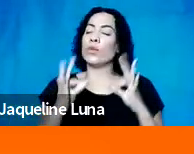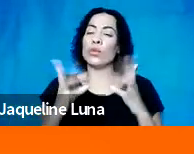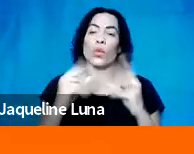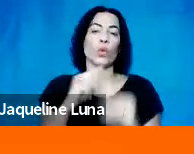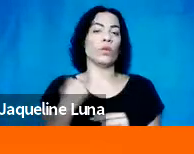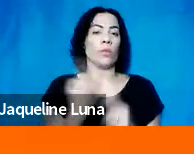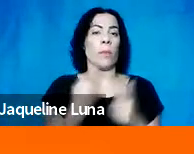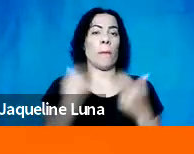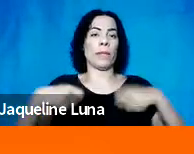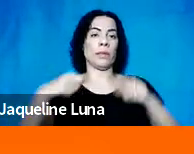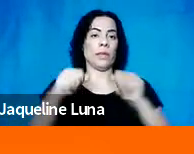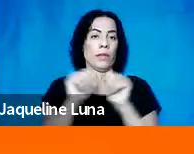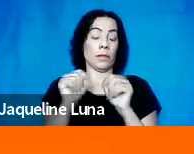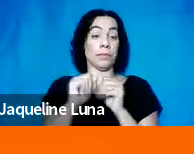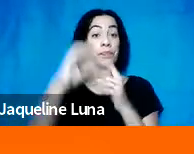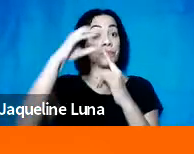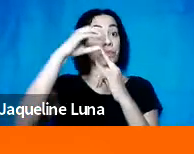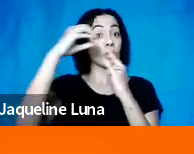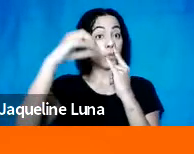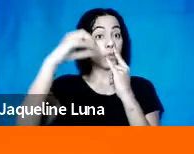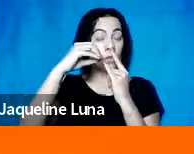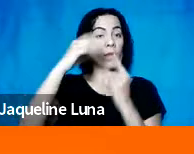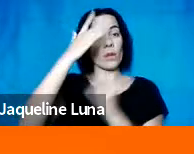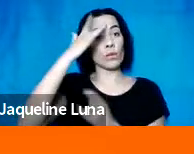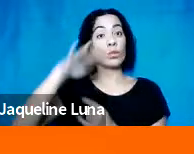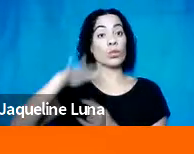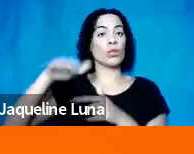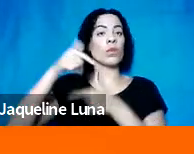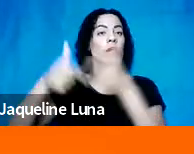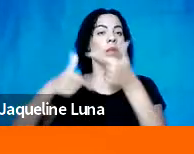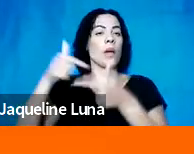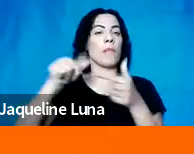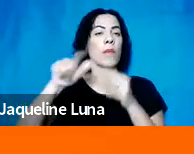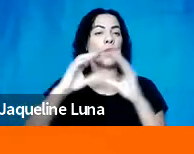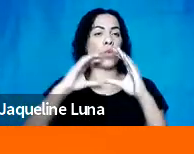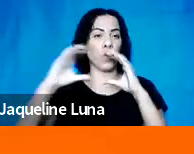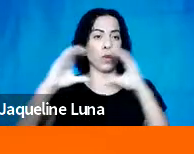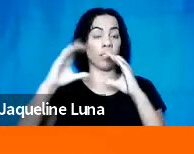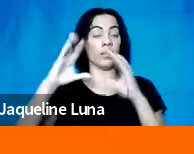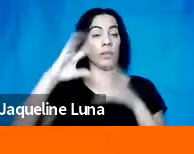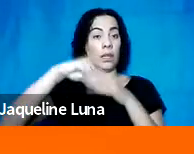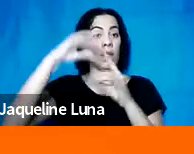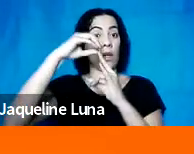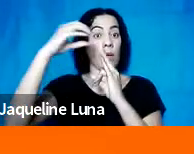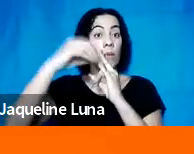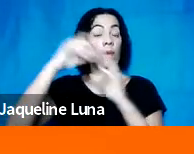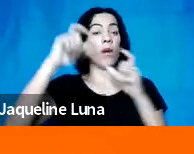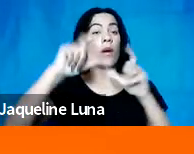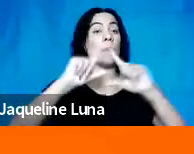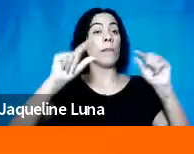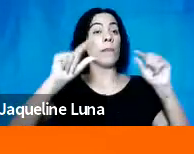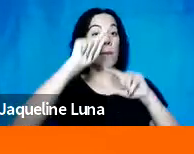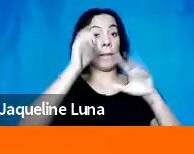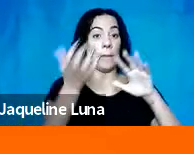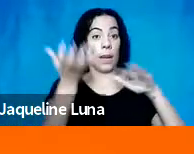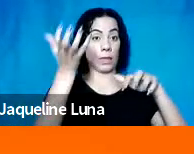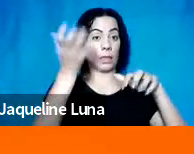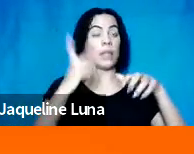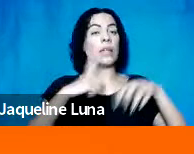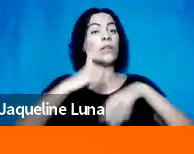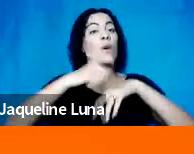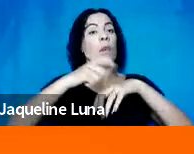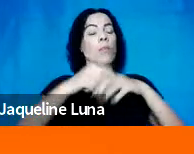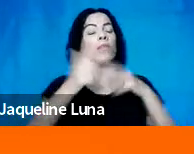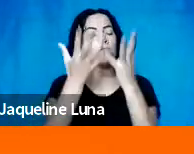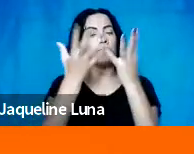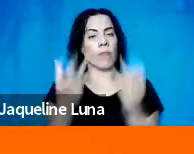Fiocruz, até o pessoal da comunicação da Fiocruz Brasília teve um momento que assumiu e